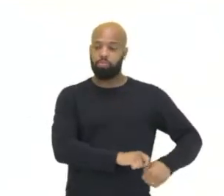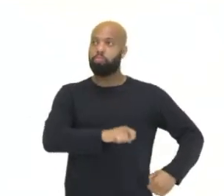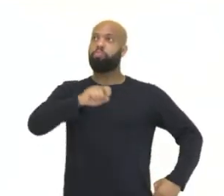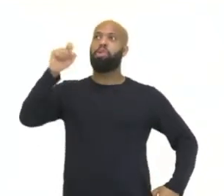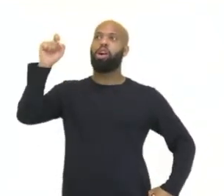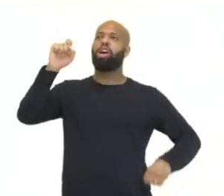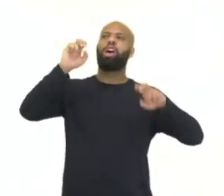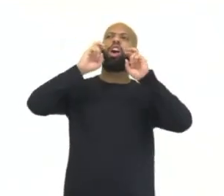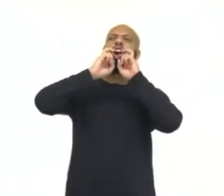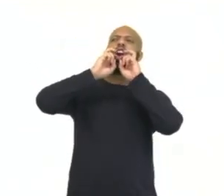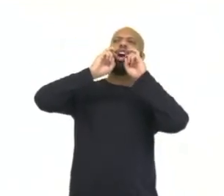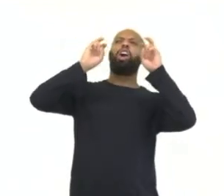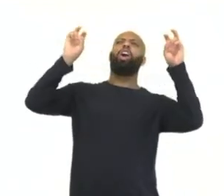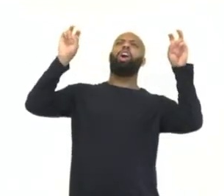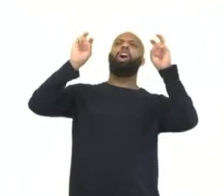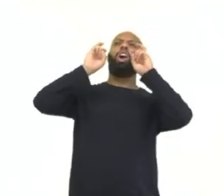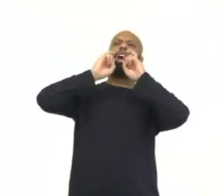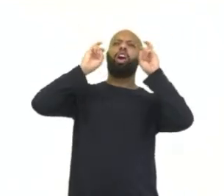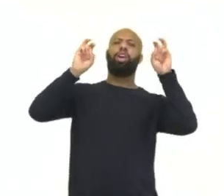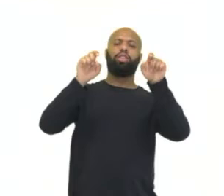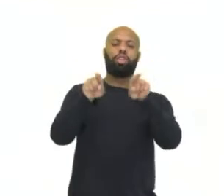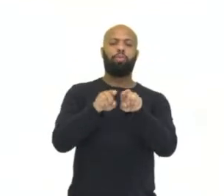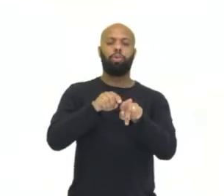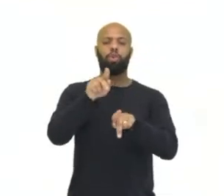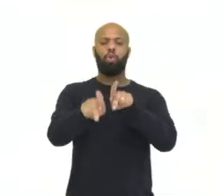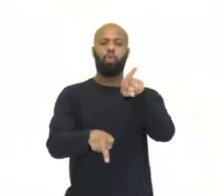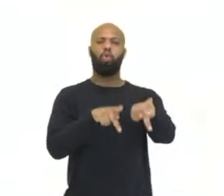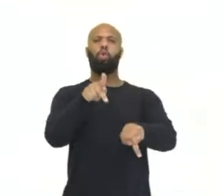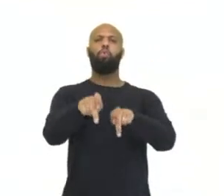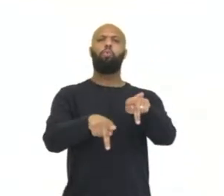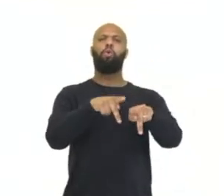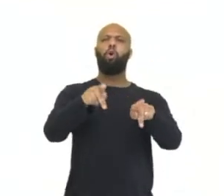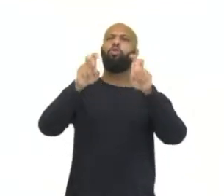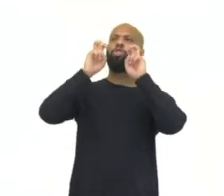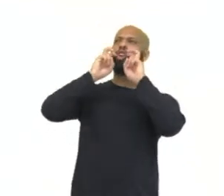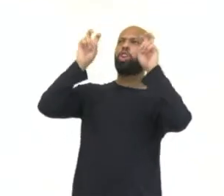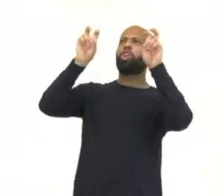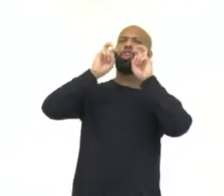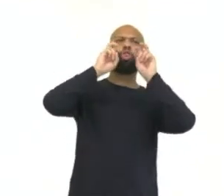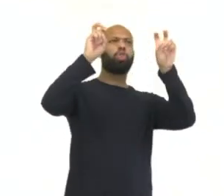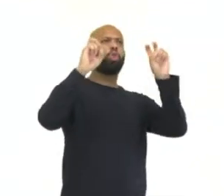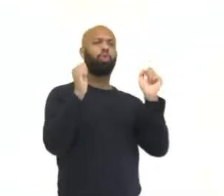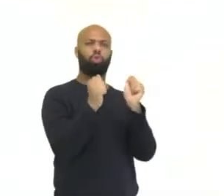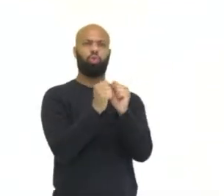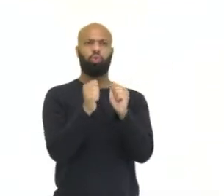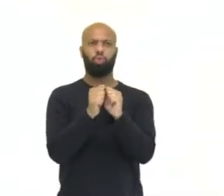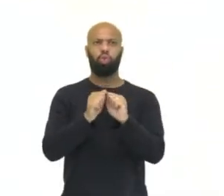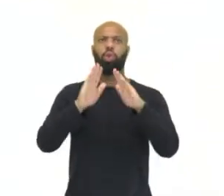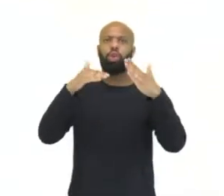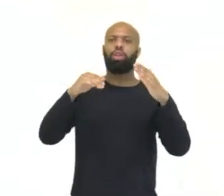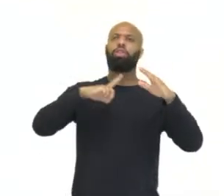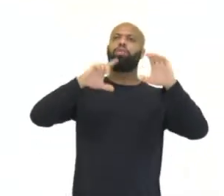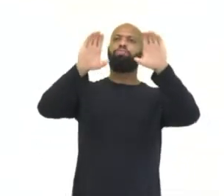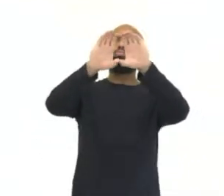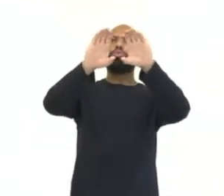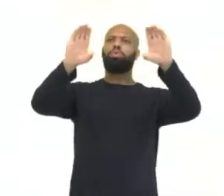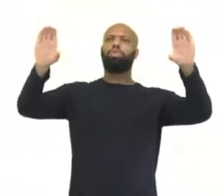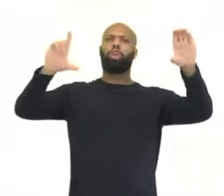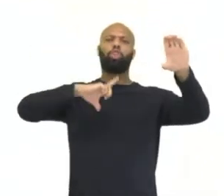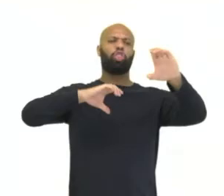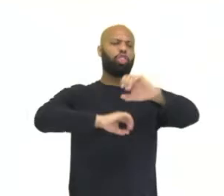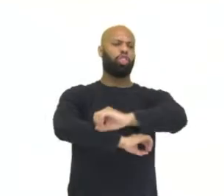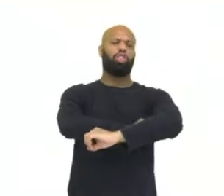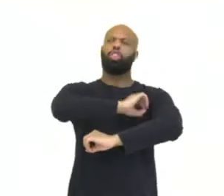grito forte do valente povo brasileiro. Nesse instante, no céu da pátria, o sol da